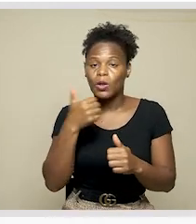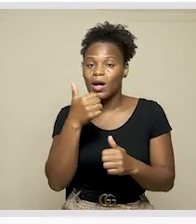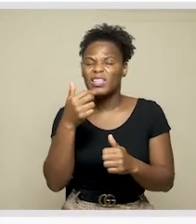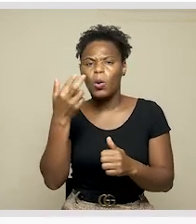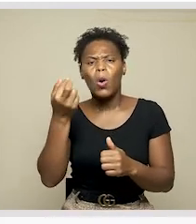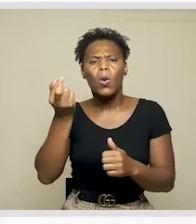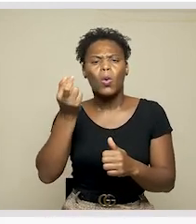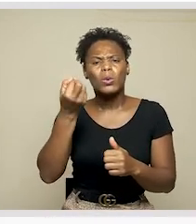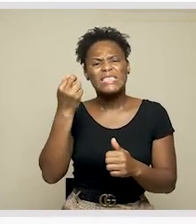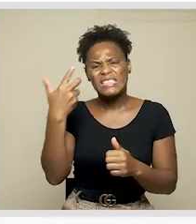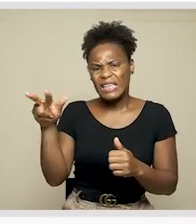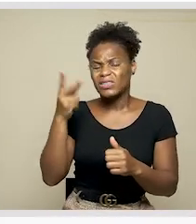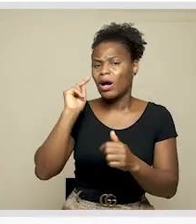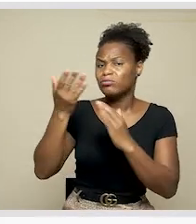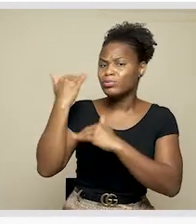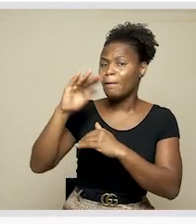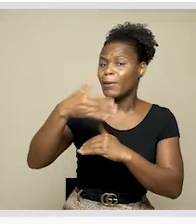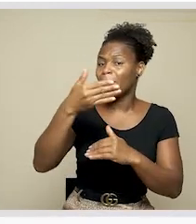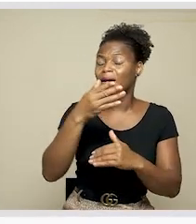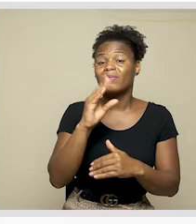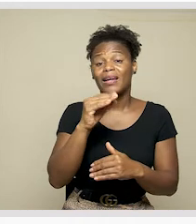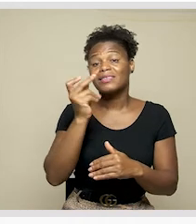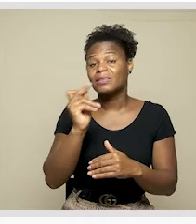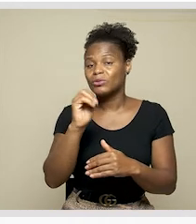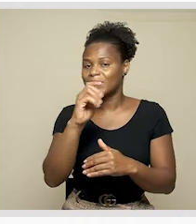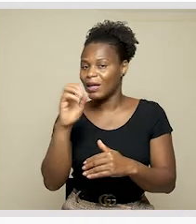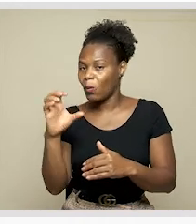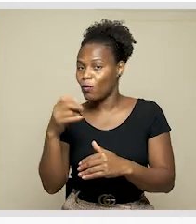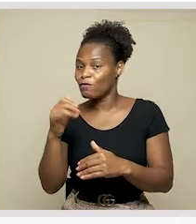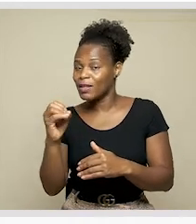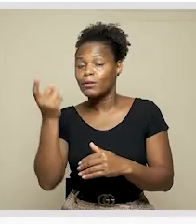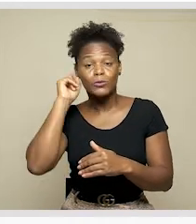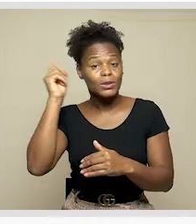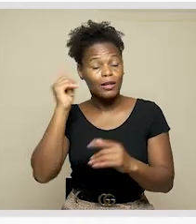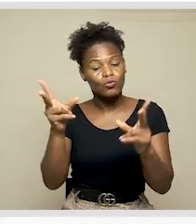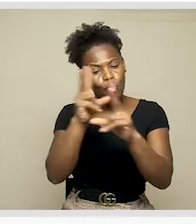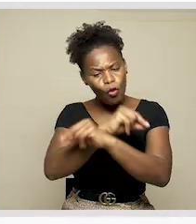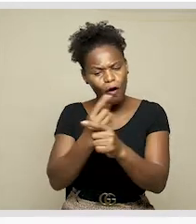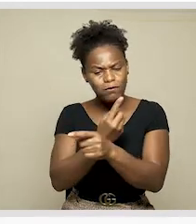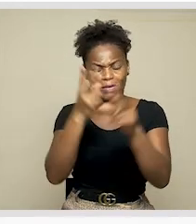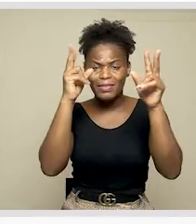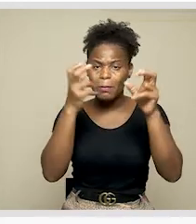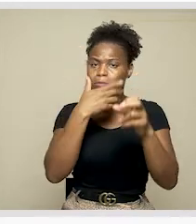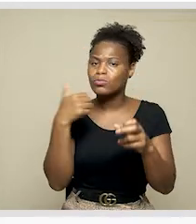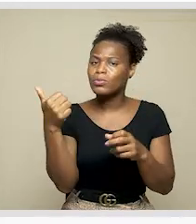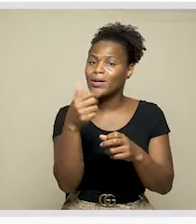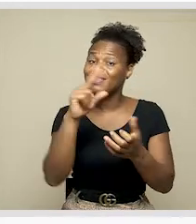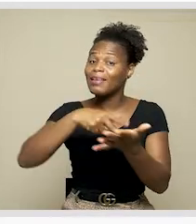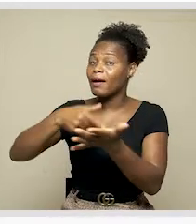estéticos oitocentistas e das primeiras décadas do século XX e trouxe importantes inovações